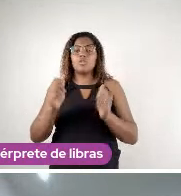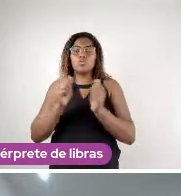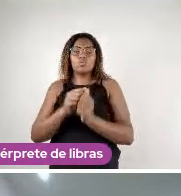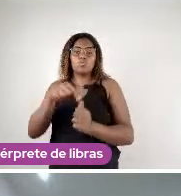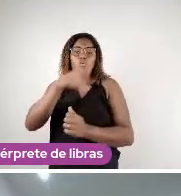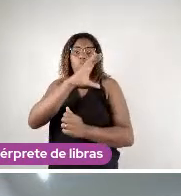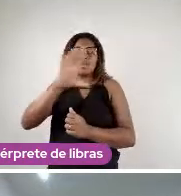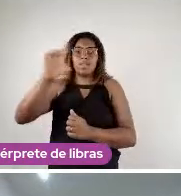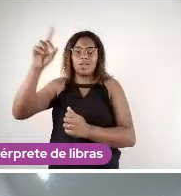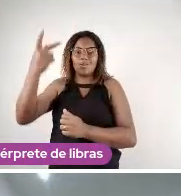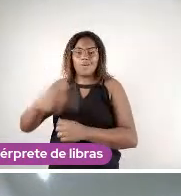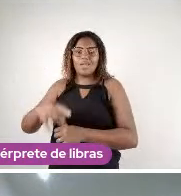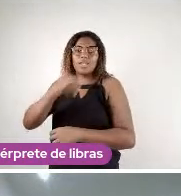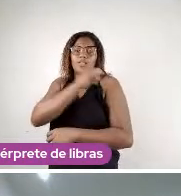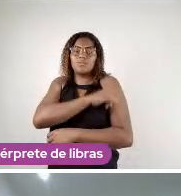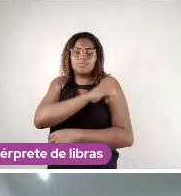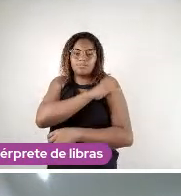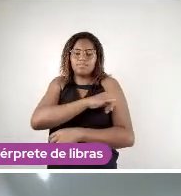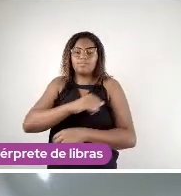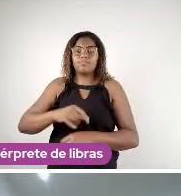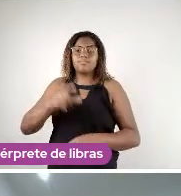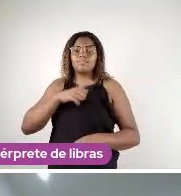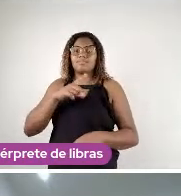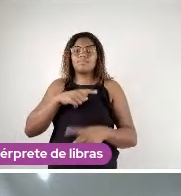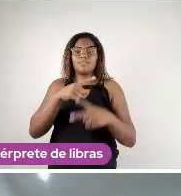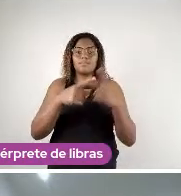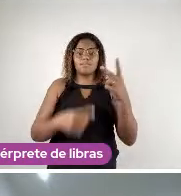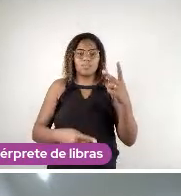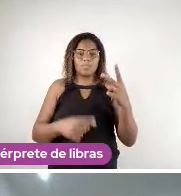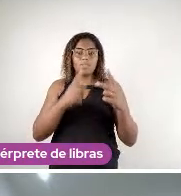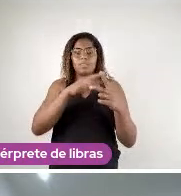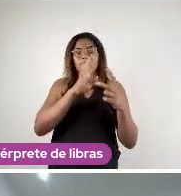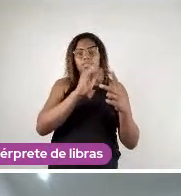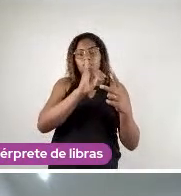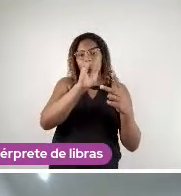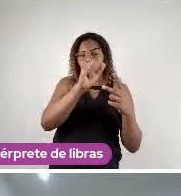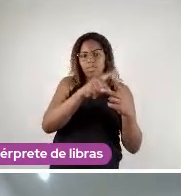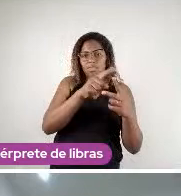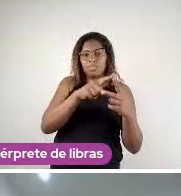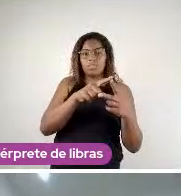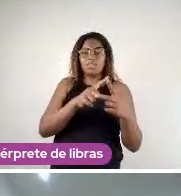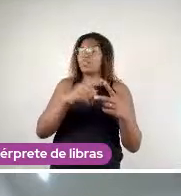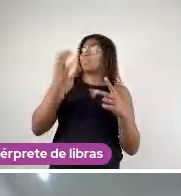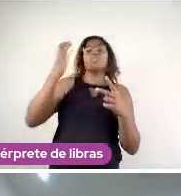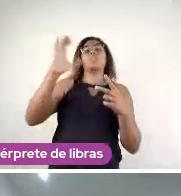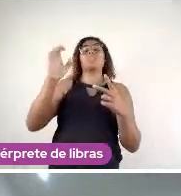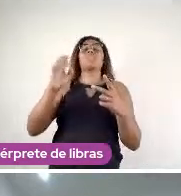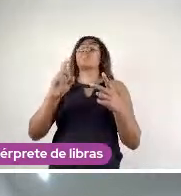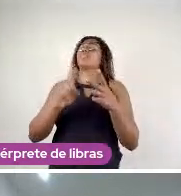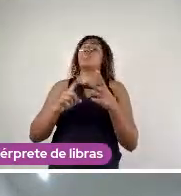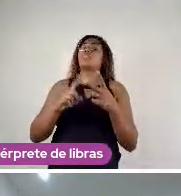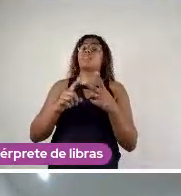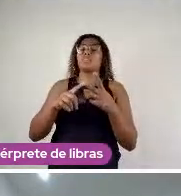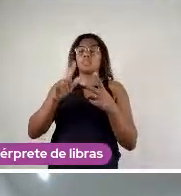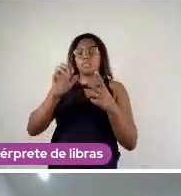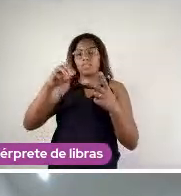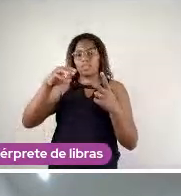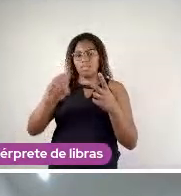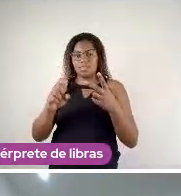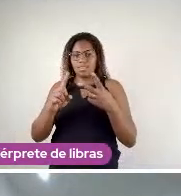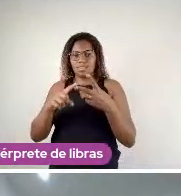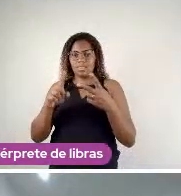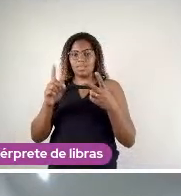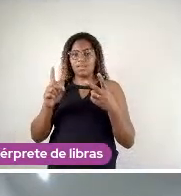Janeiro, onde a gente tem aqui no Rio de Janeiro as duas boias, a boia mais próxima do Forte Copacabana, essa boia do Leme, que a gente viu agora, e